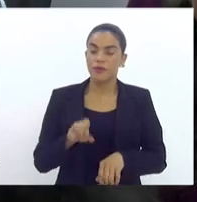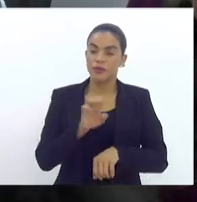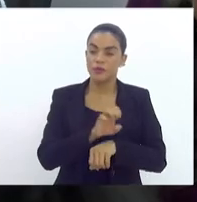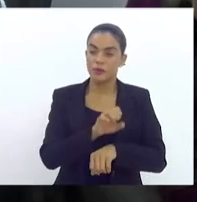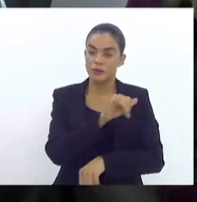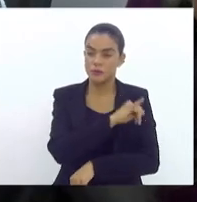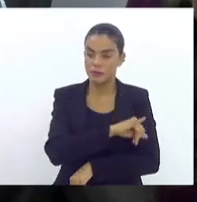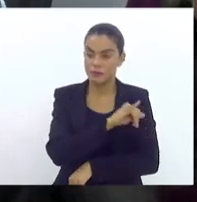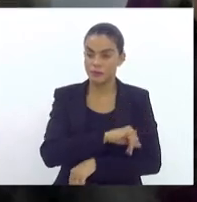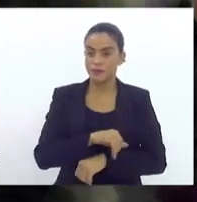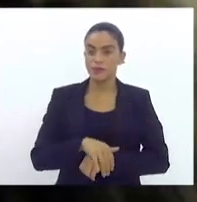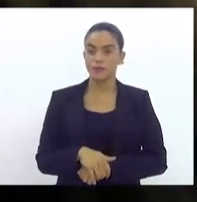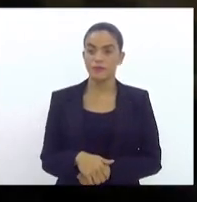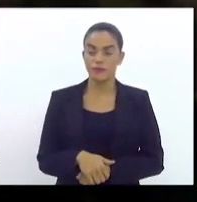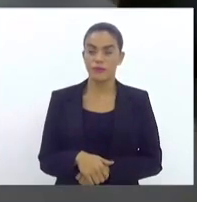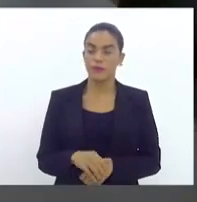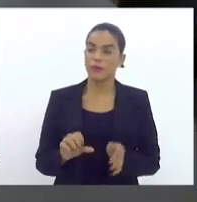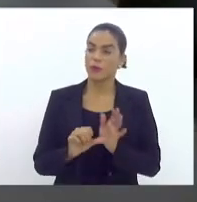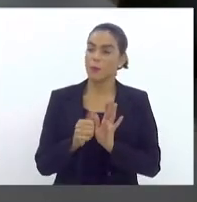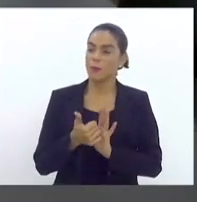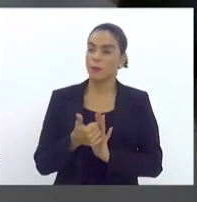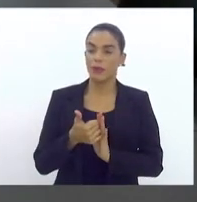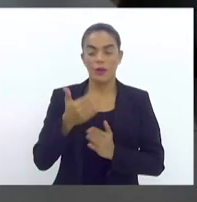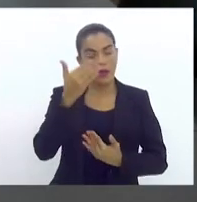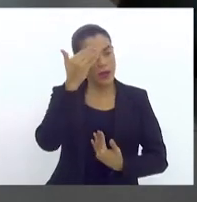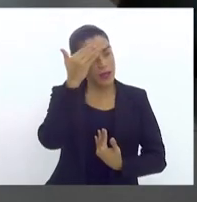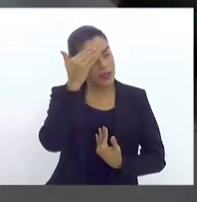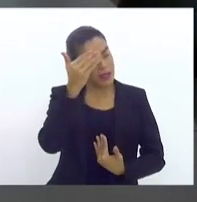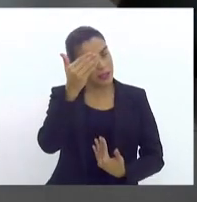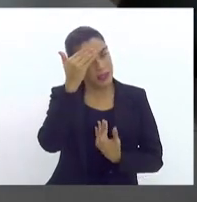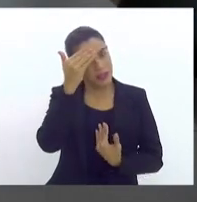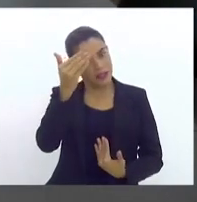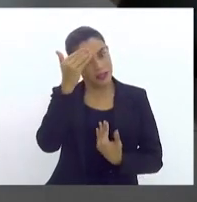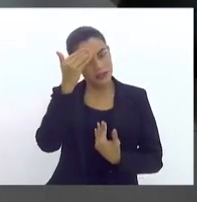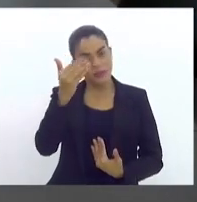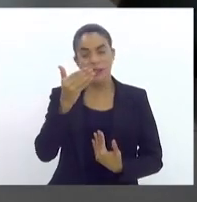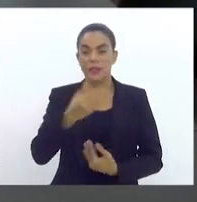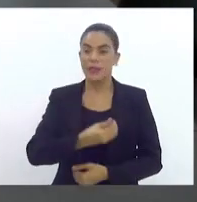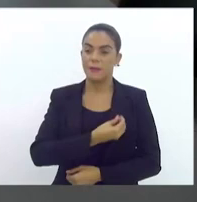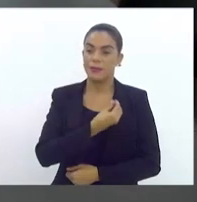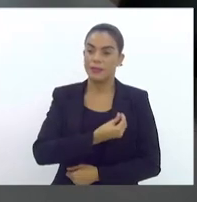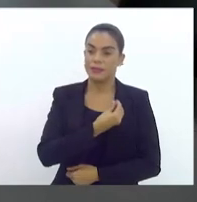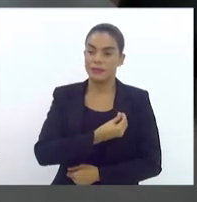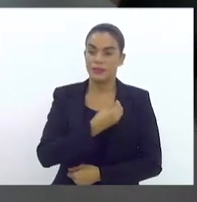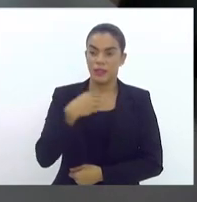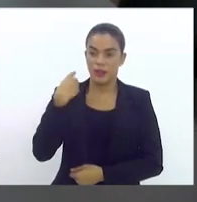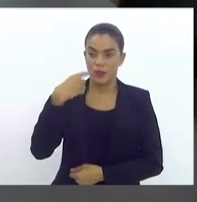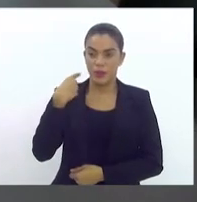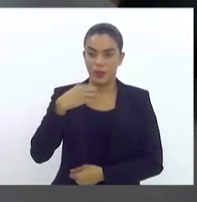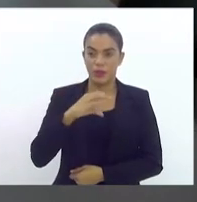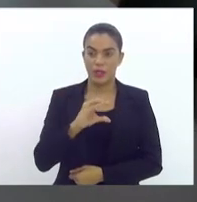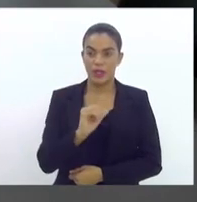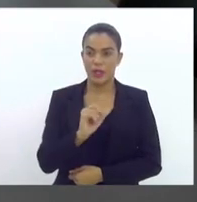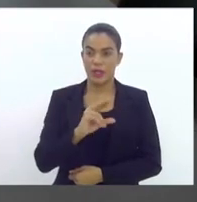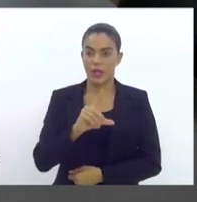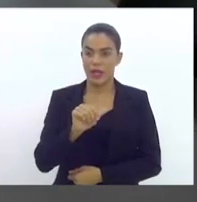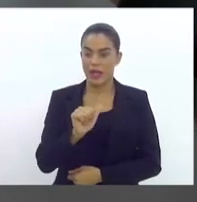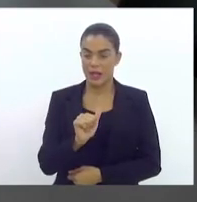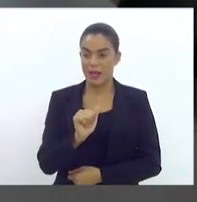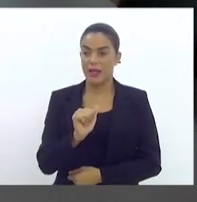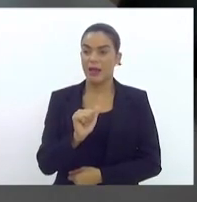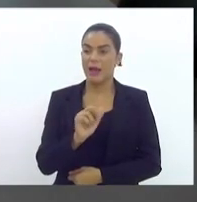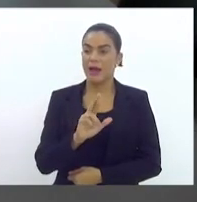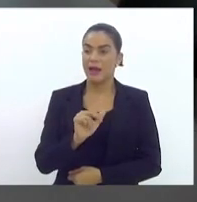Estado do Rio de Janeiro bom em primeiro lugar eu queria agradecer muitíssimo a presença da Dra Carla Araújo Doutora